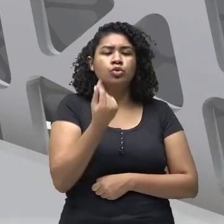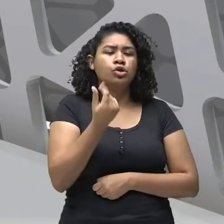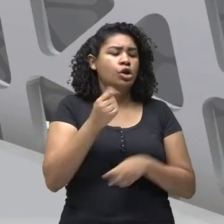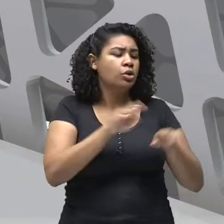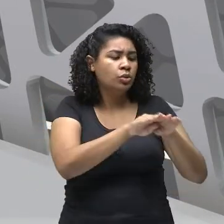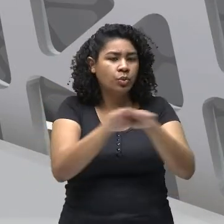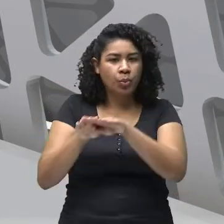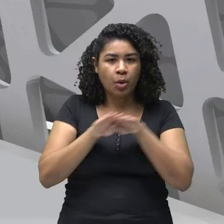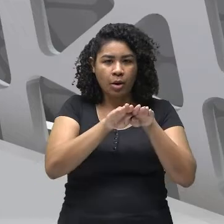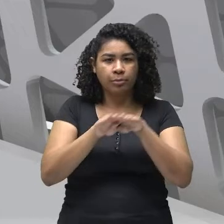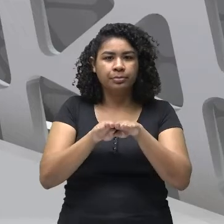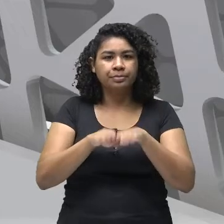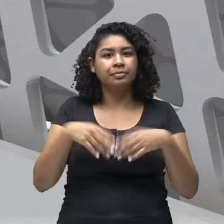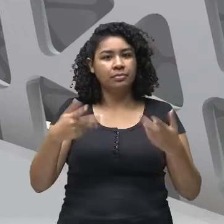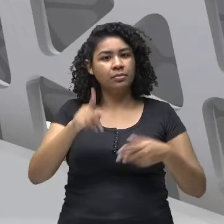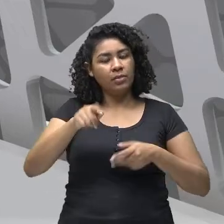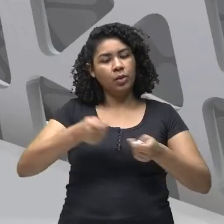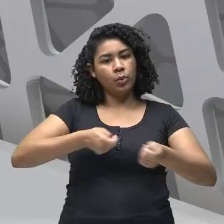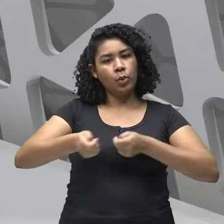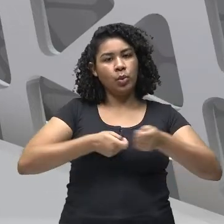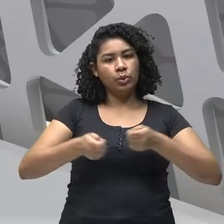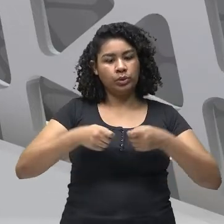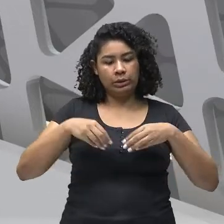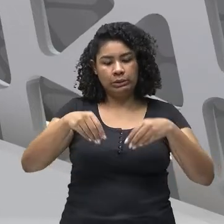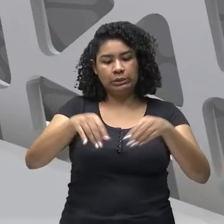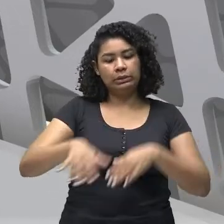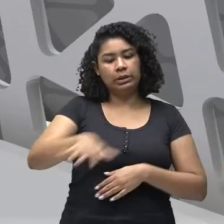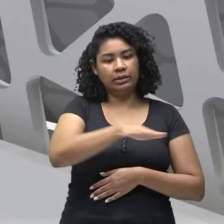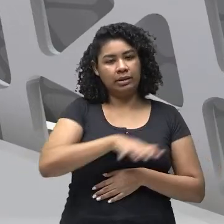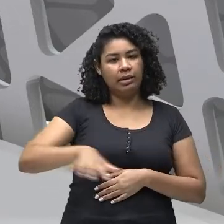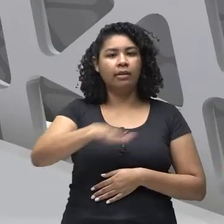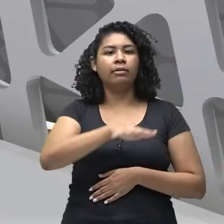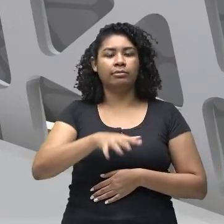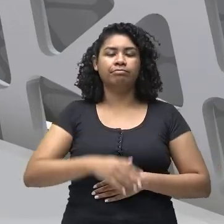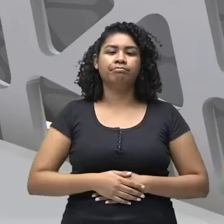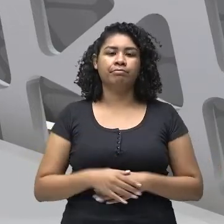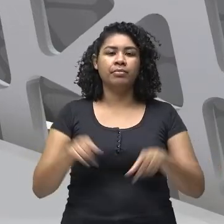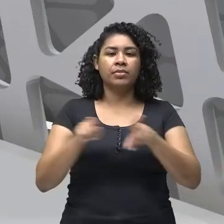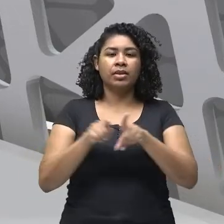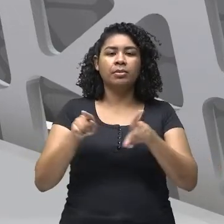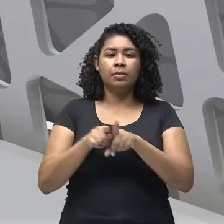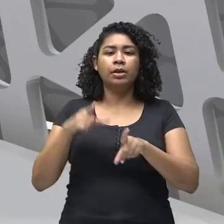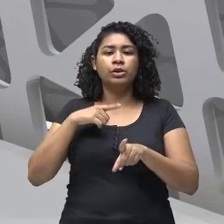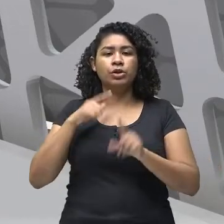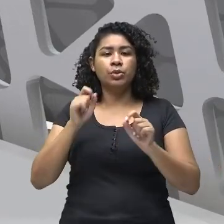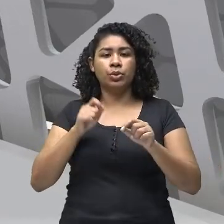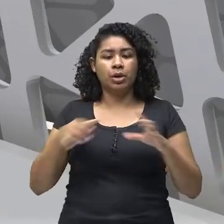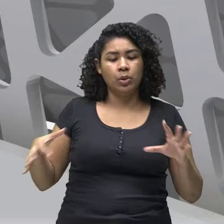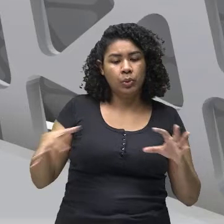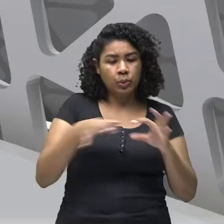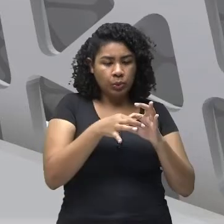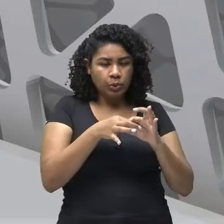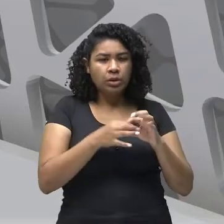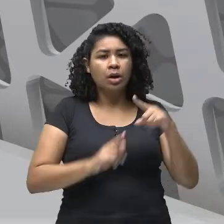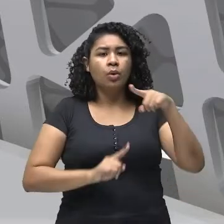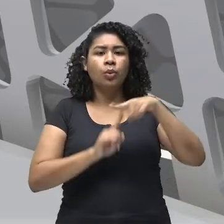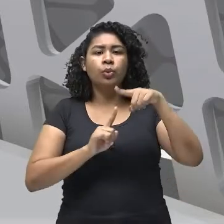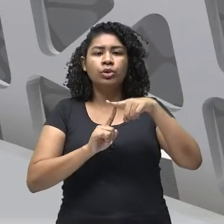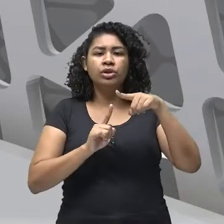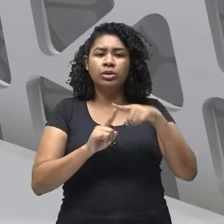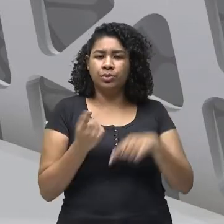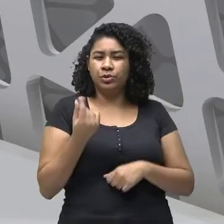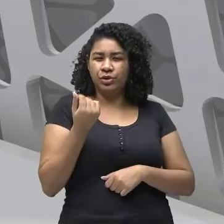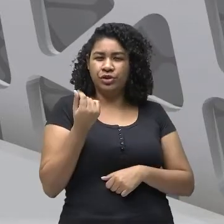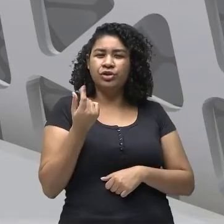unificando-se o controle territorial, unificando o tipo de moeda que circula, isso torna